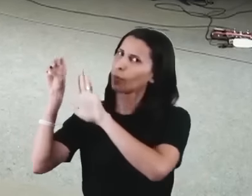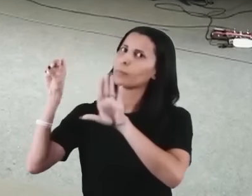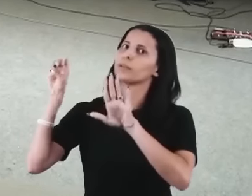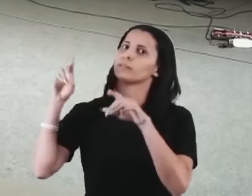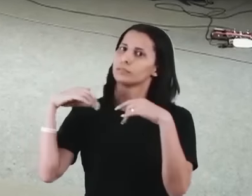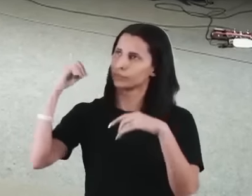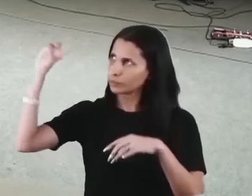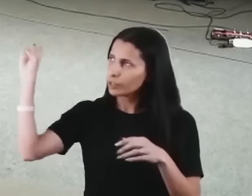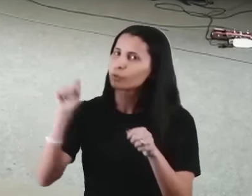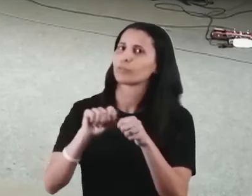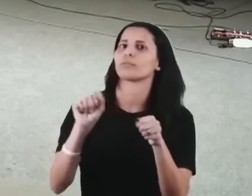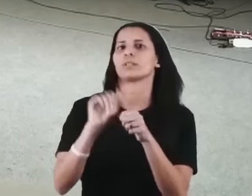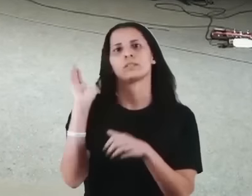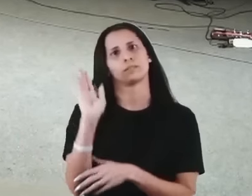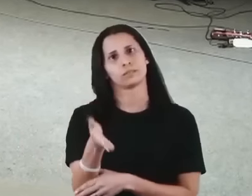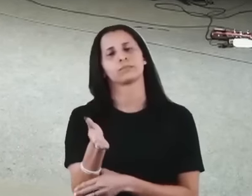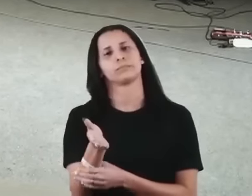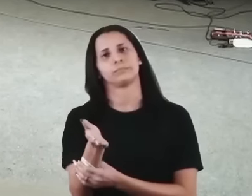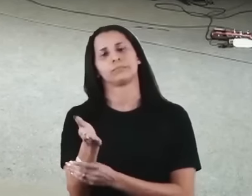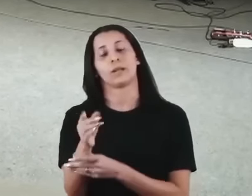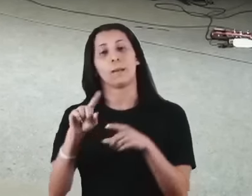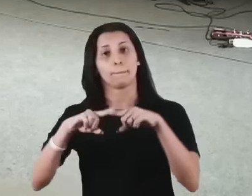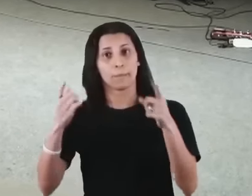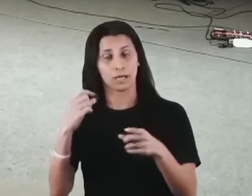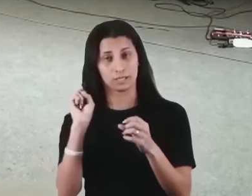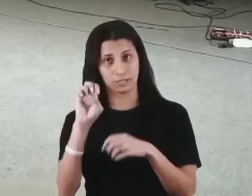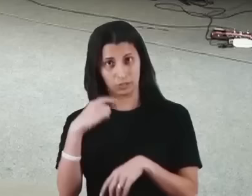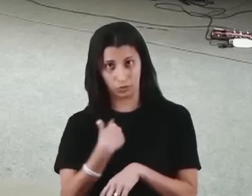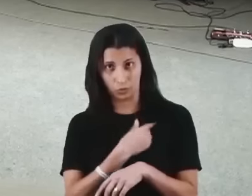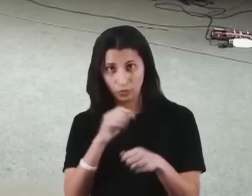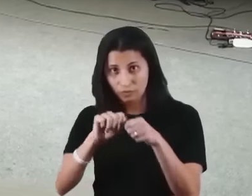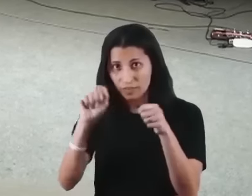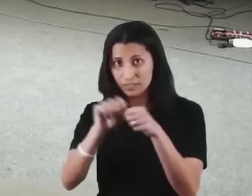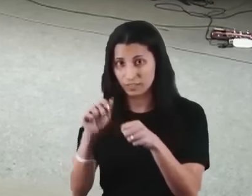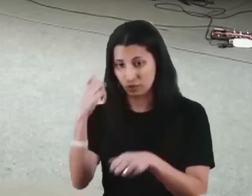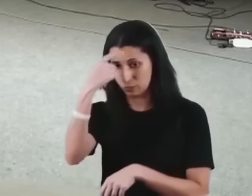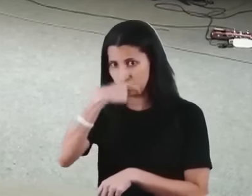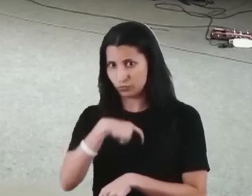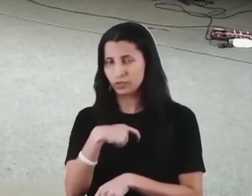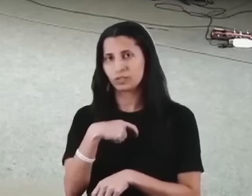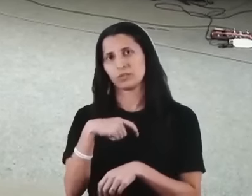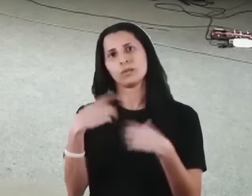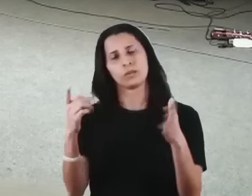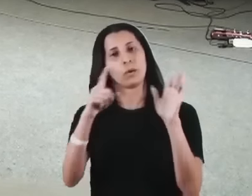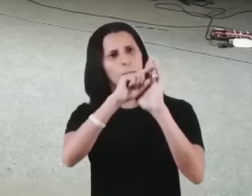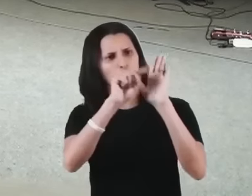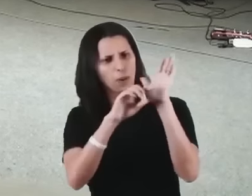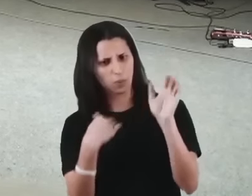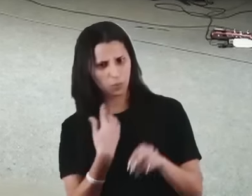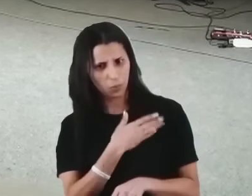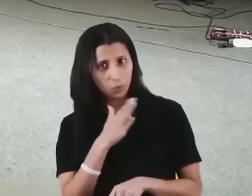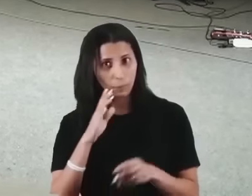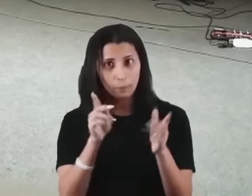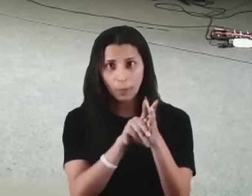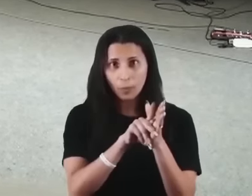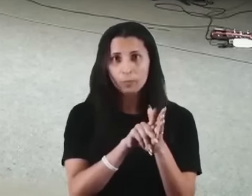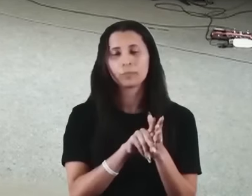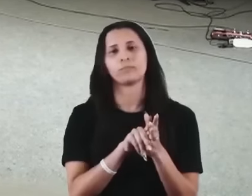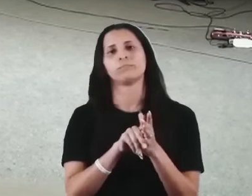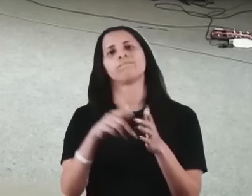fazer cumprir Mas se a gente resolver da nosso jeito e o nosso plano vai dar problemas vai ou não vai